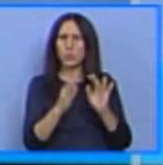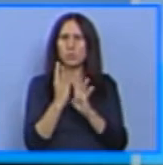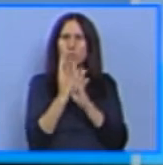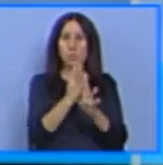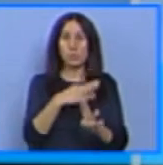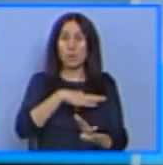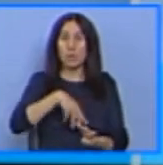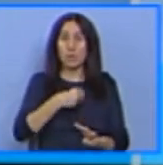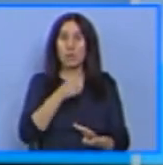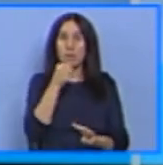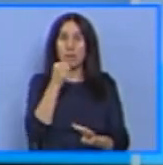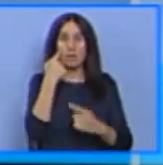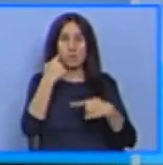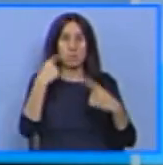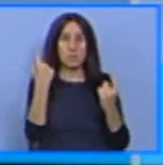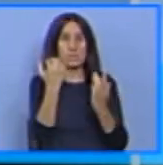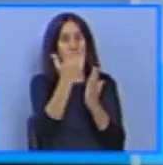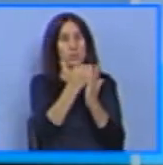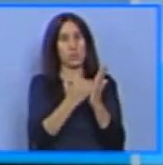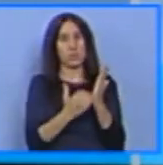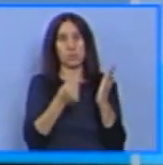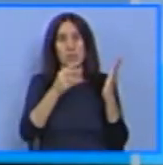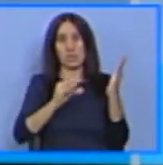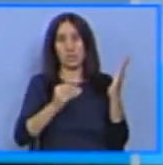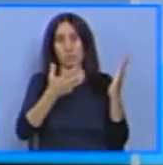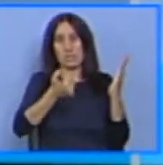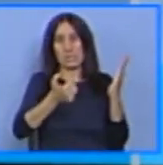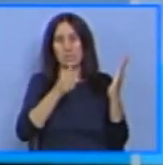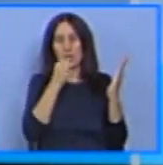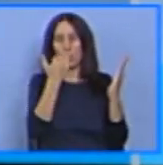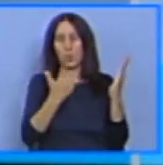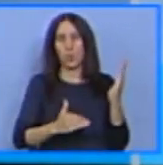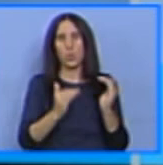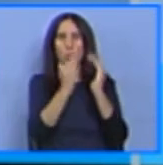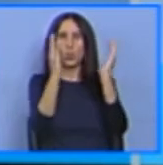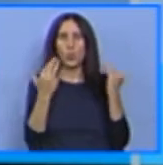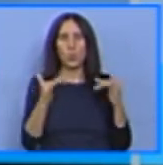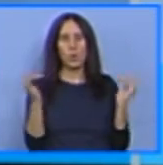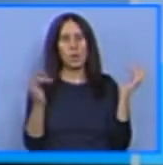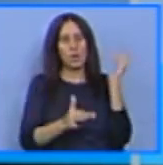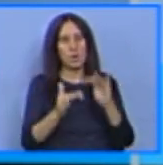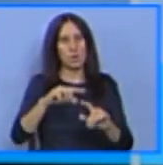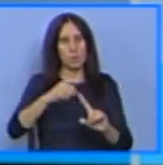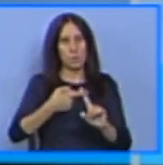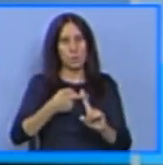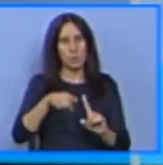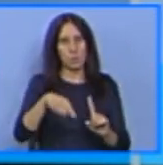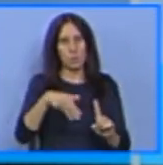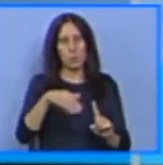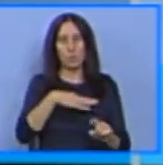mundial, portanto aparece sempre na lista dos 10, 15 grandes santuários de peregrinação a nível global, tem também a ver com